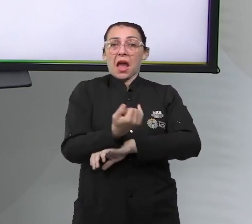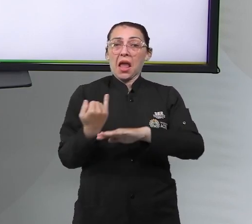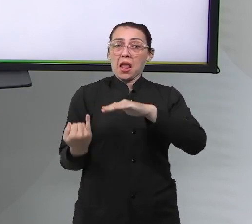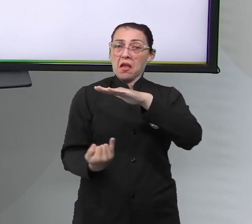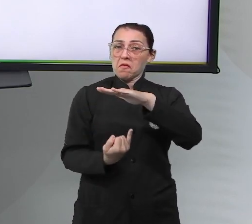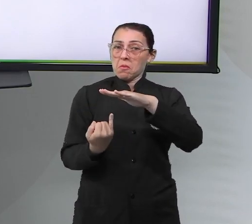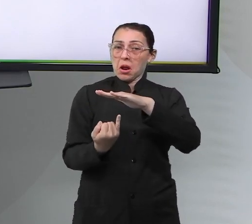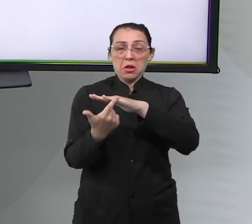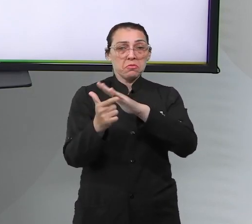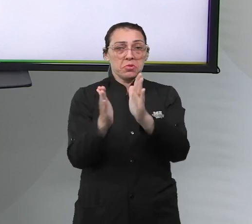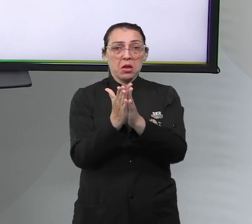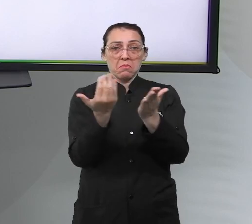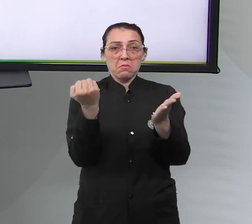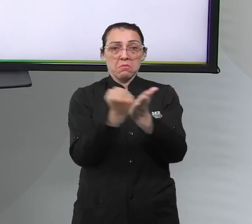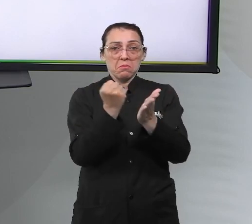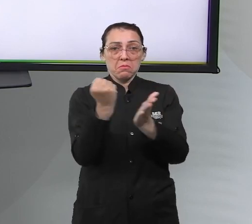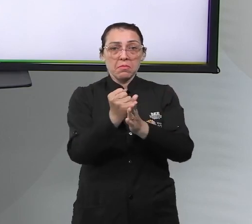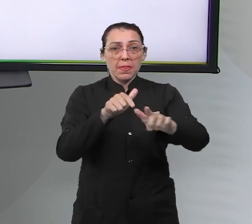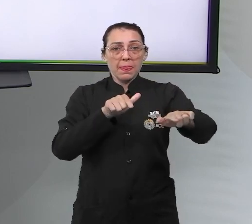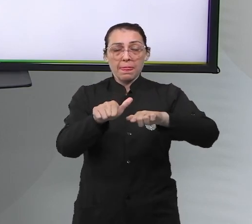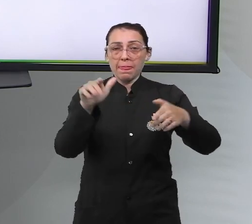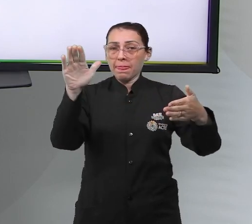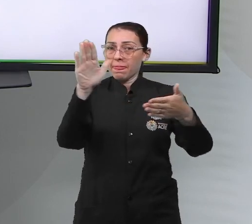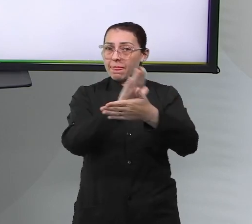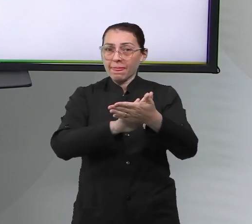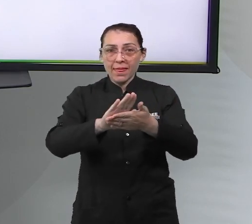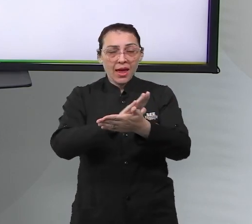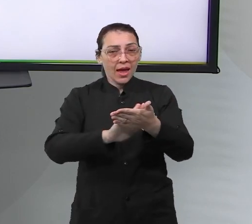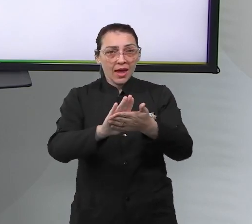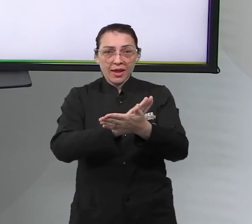informalidade, ou seja, não tendo